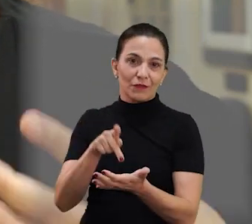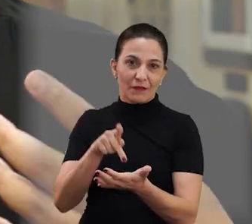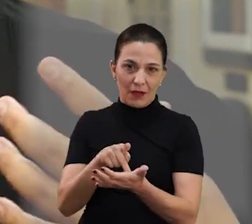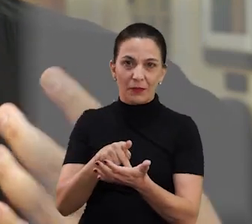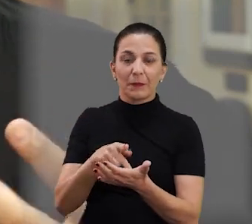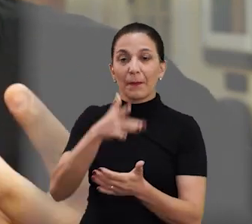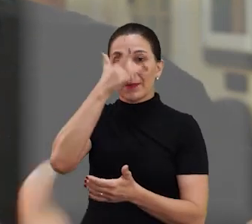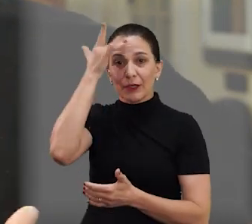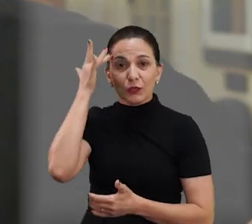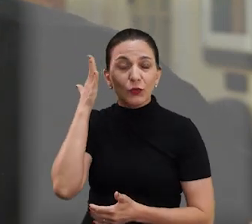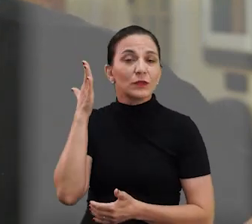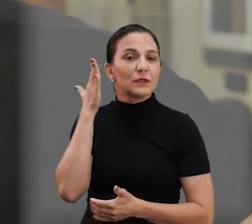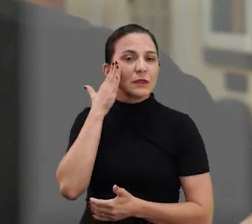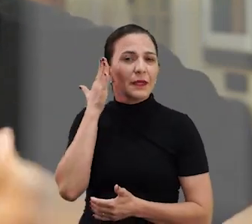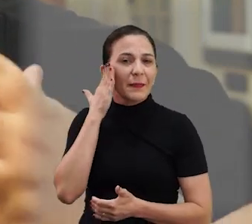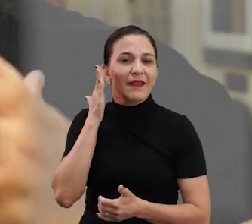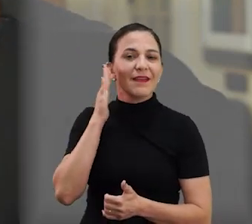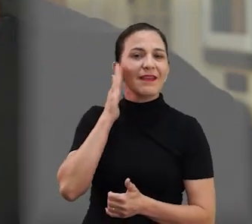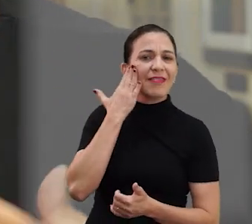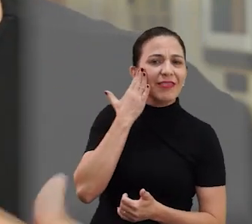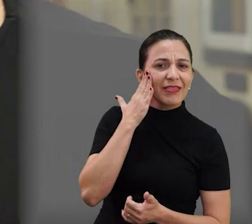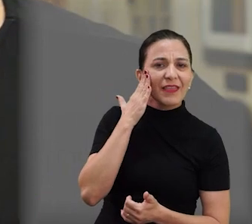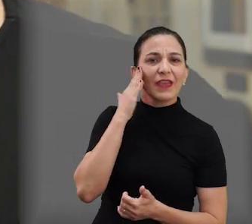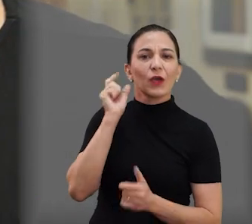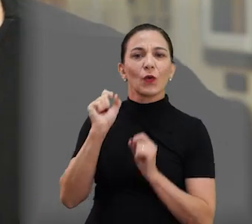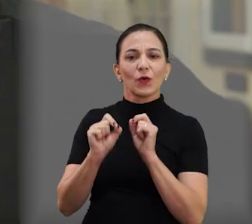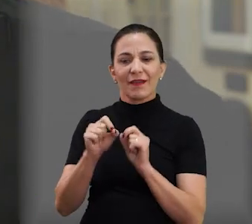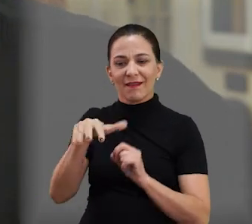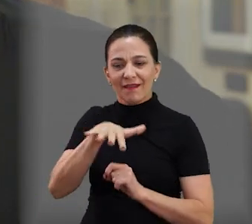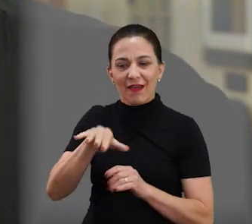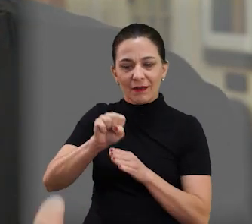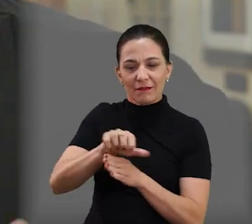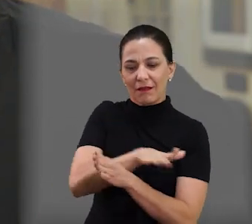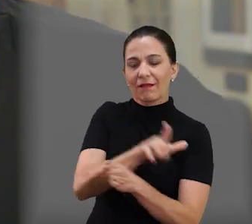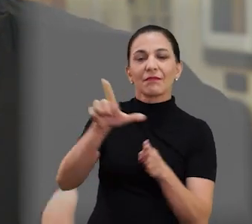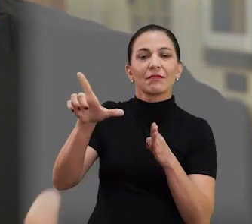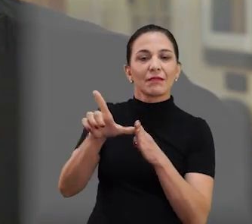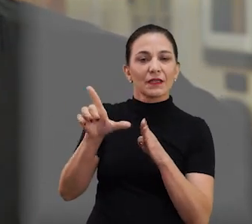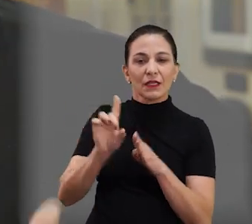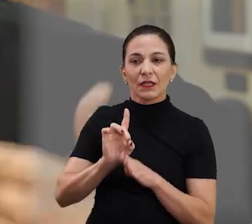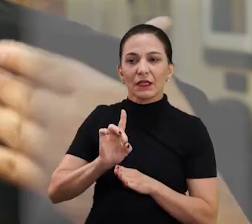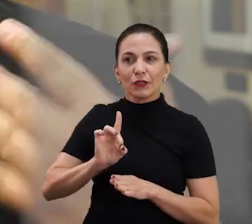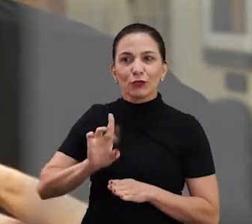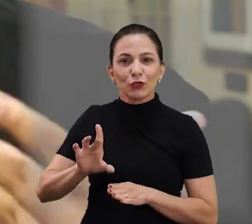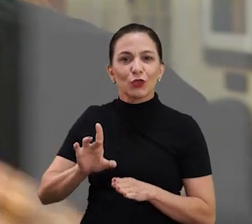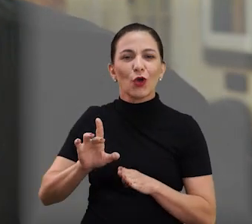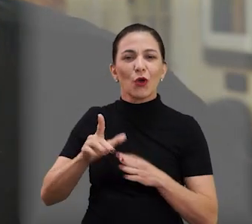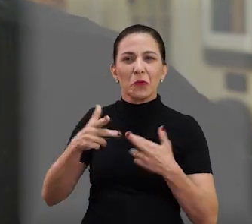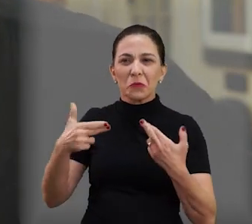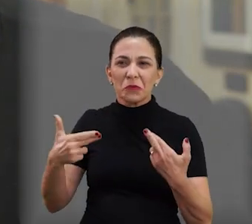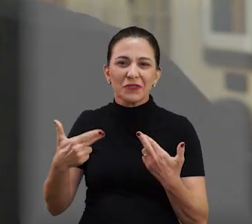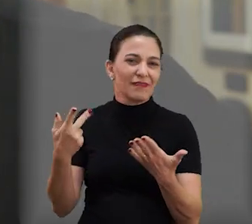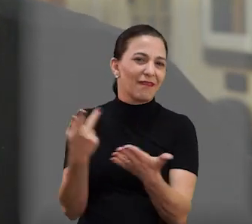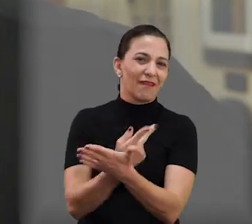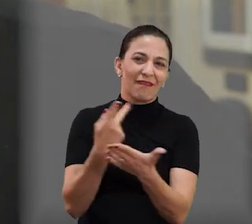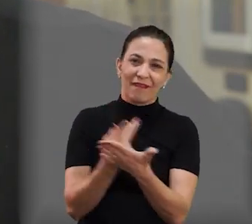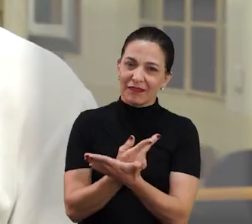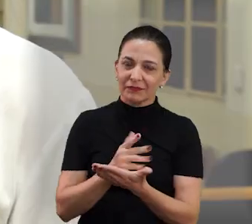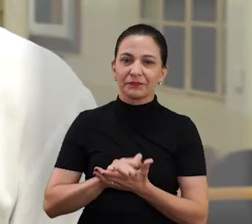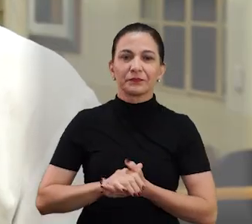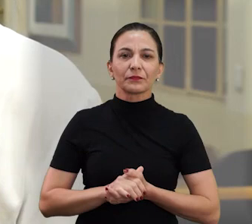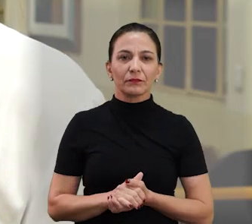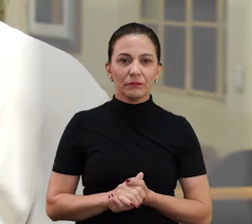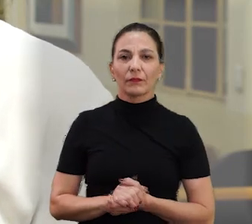para que de fato as pessoas tenham discernimento do que está acontecendo na faixa de gasa e não somente aquilo que é reproduzido pelo senso